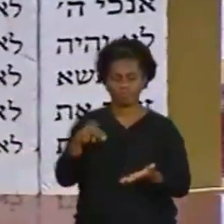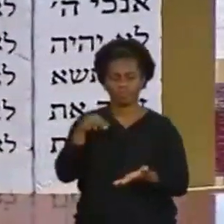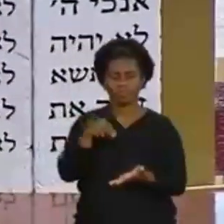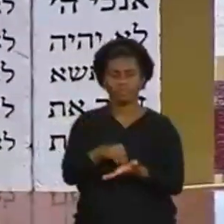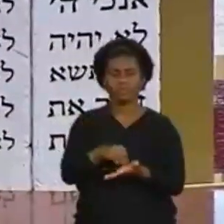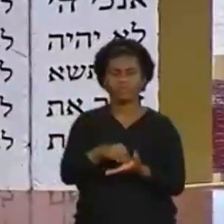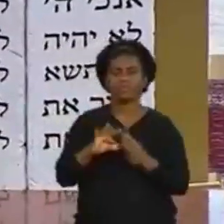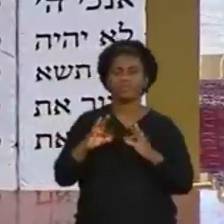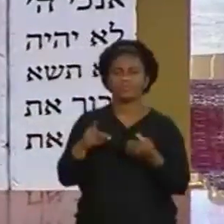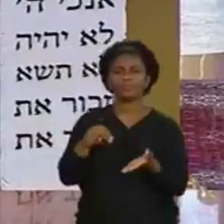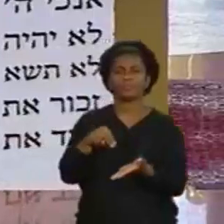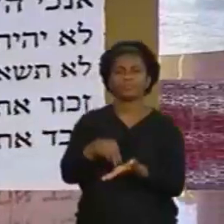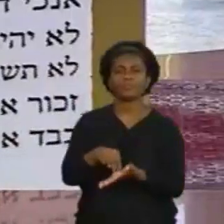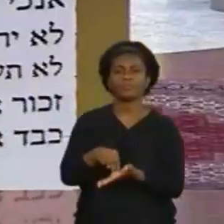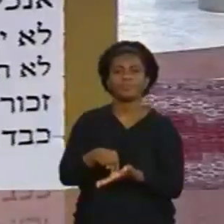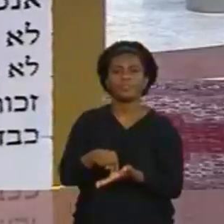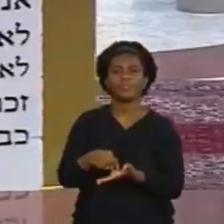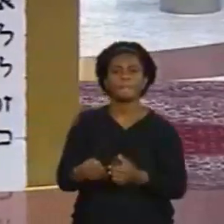Eu queria